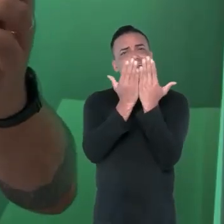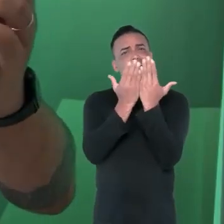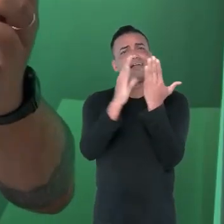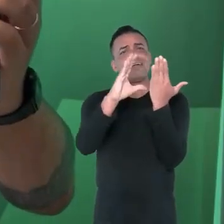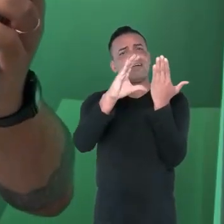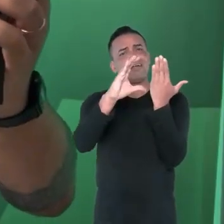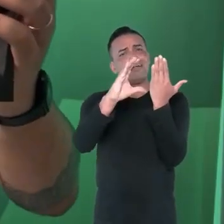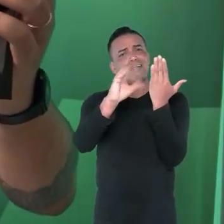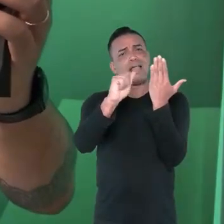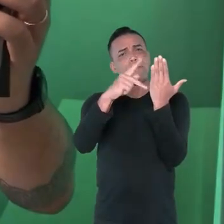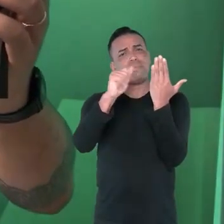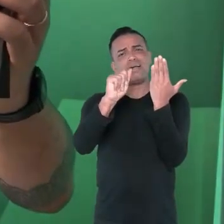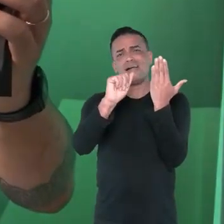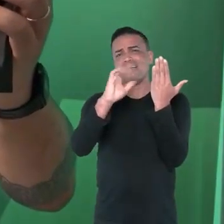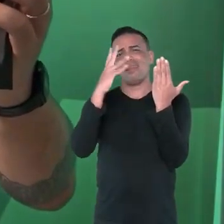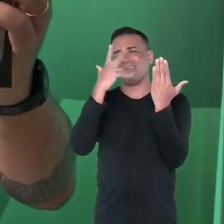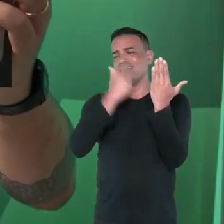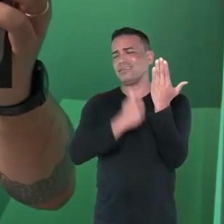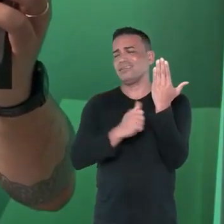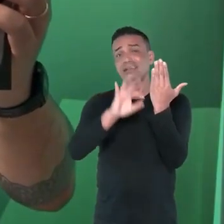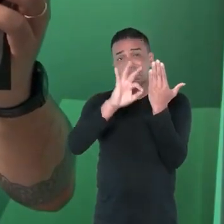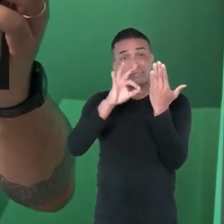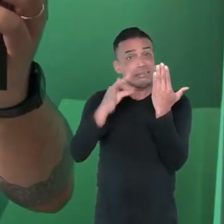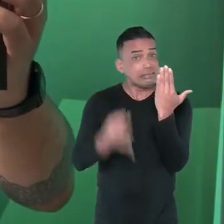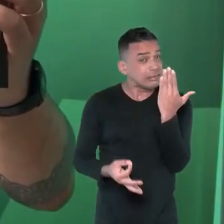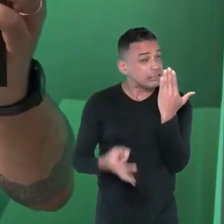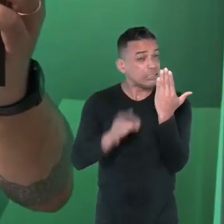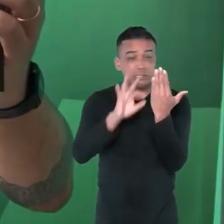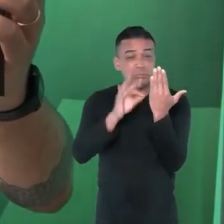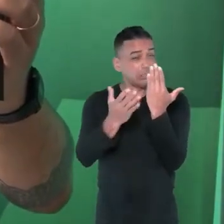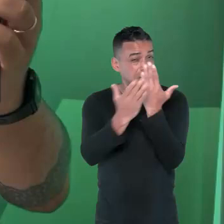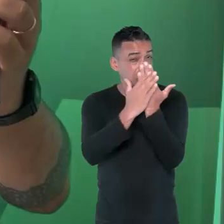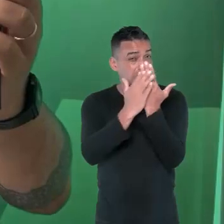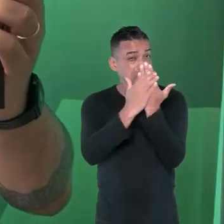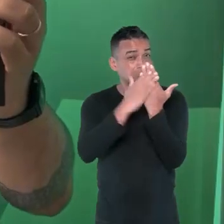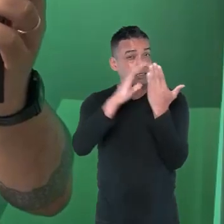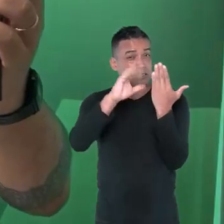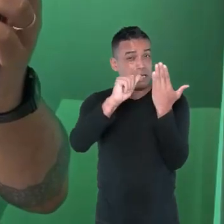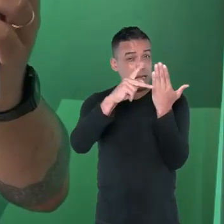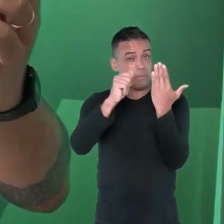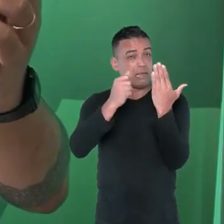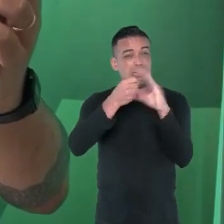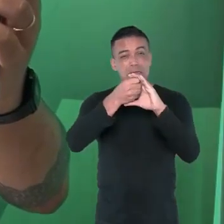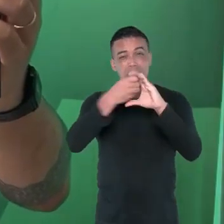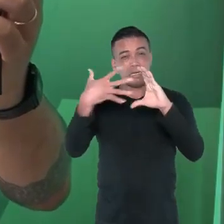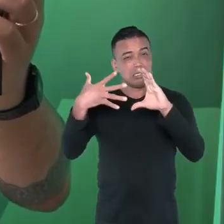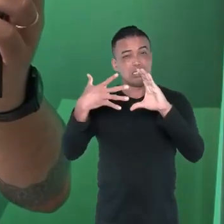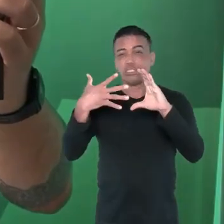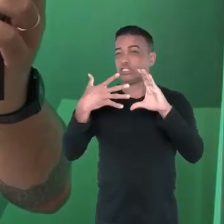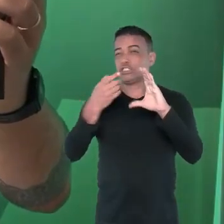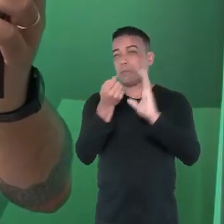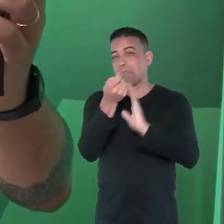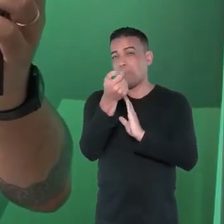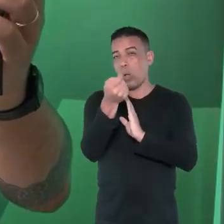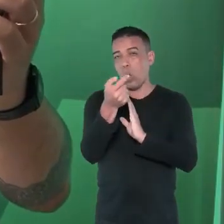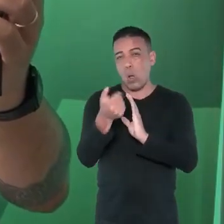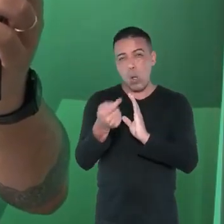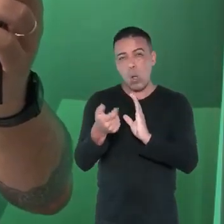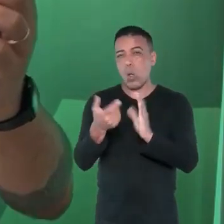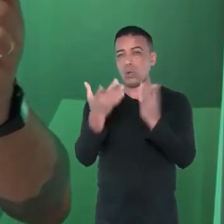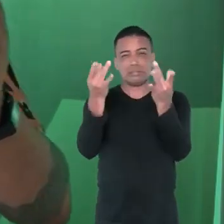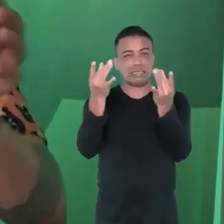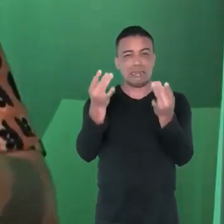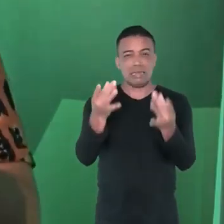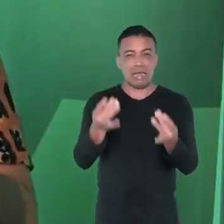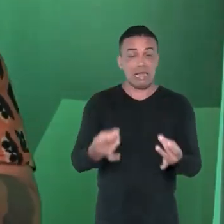né? Eu acho simples, eu acho que ela consegue trabalhar com poucos elementos para trazer